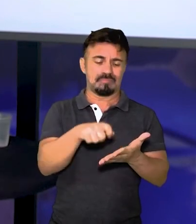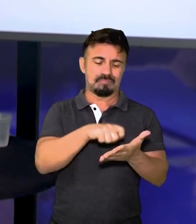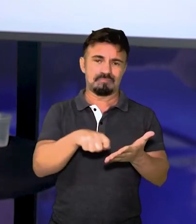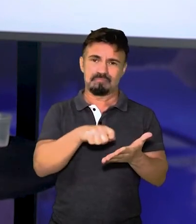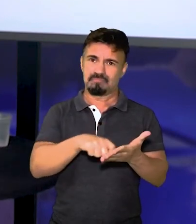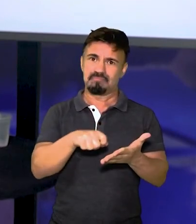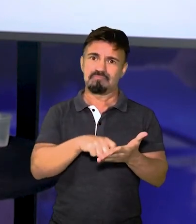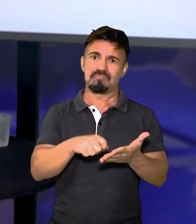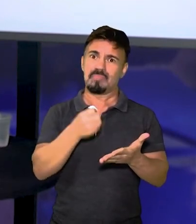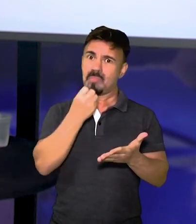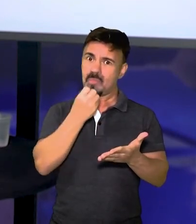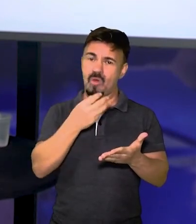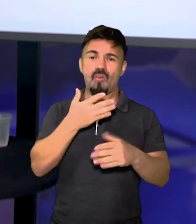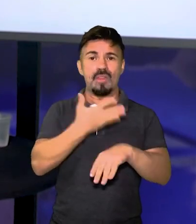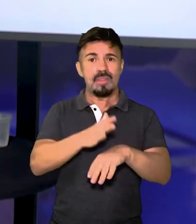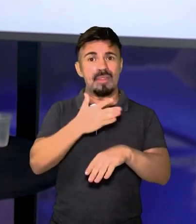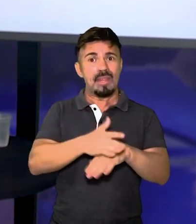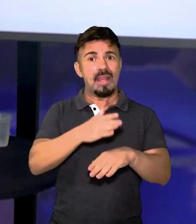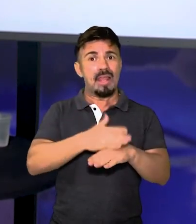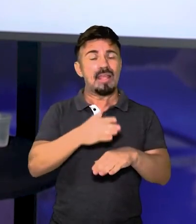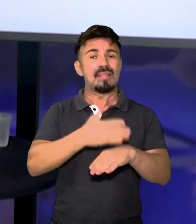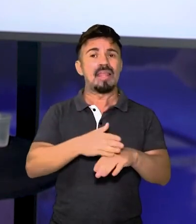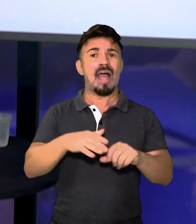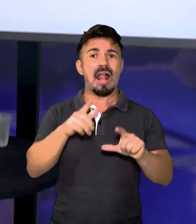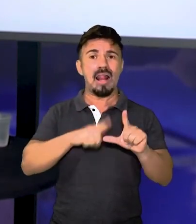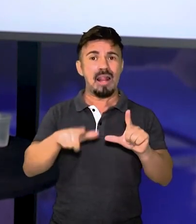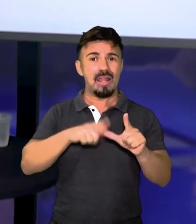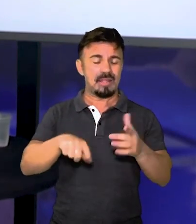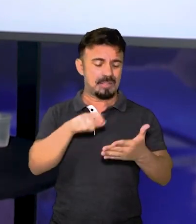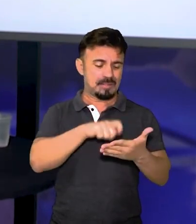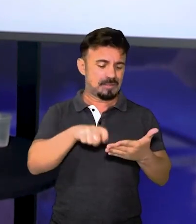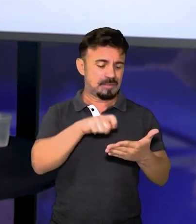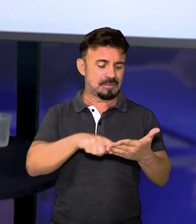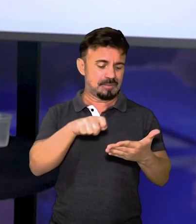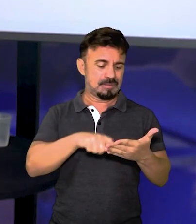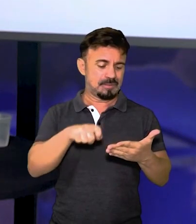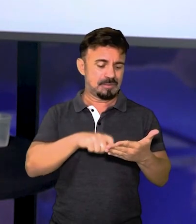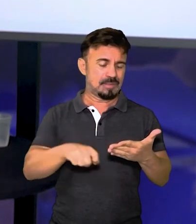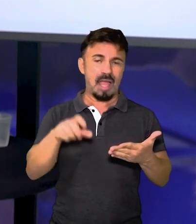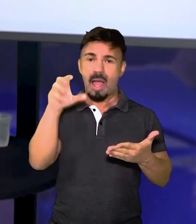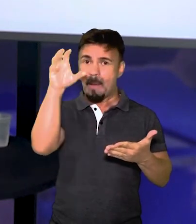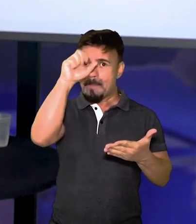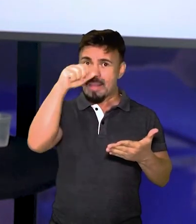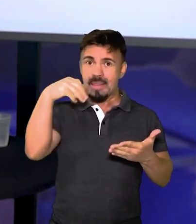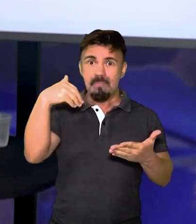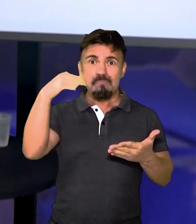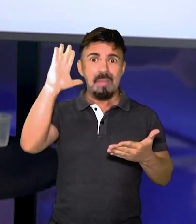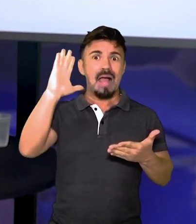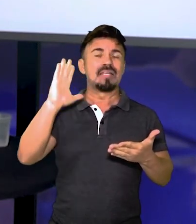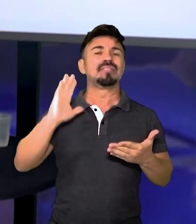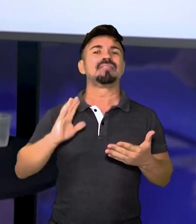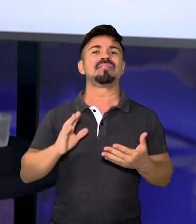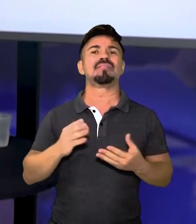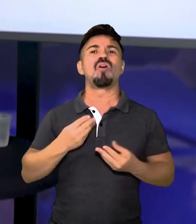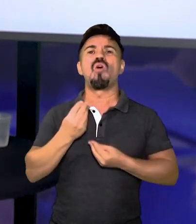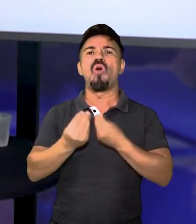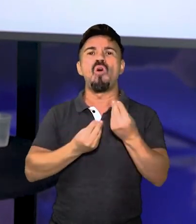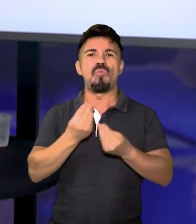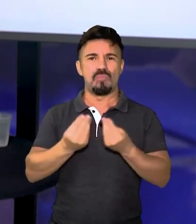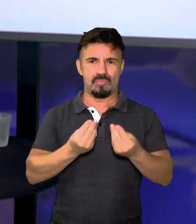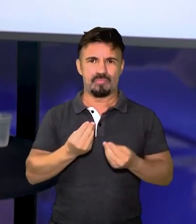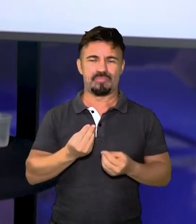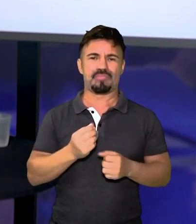fica registrado e você tem uma boa escrita, desenvolve também a sua leitura e aprende muito mais